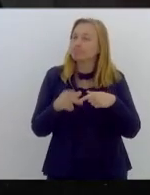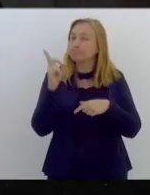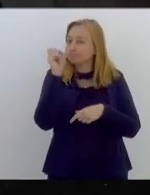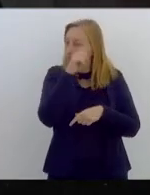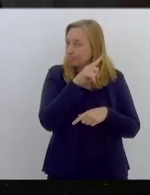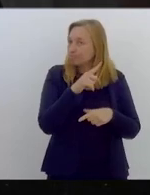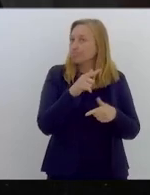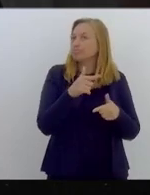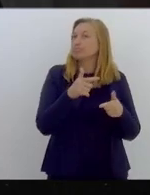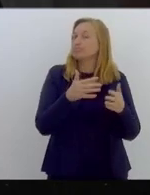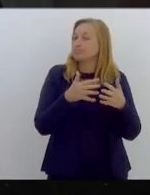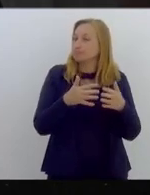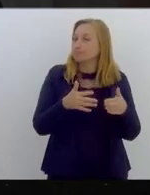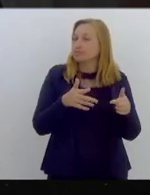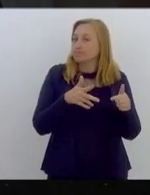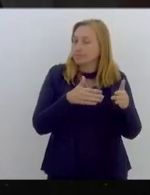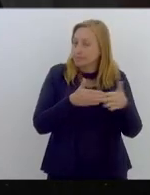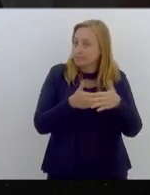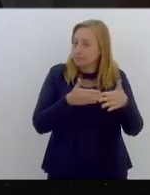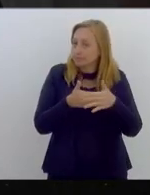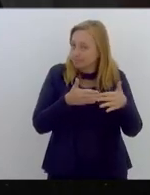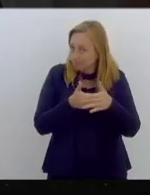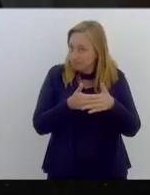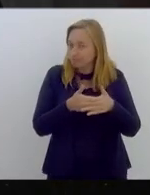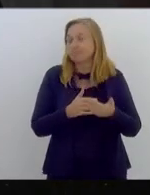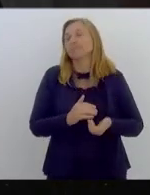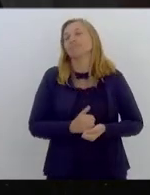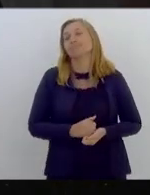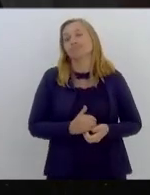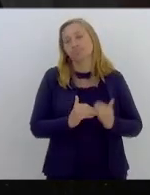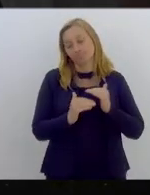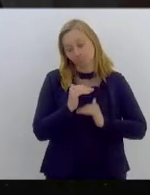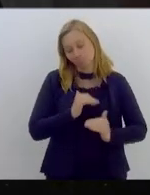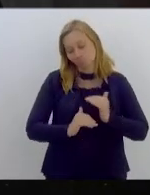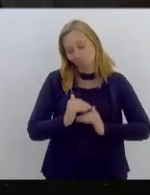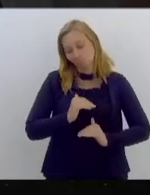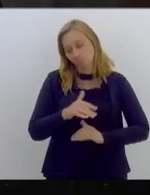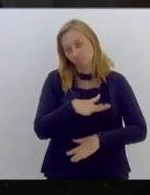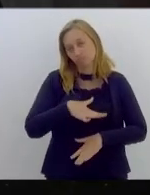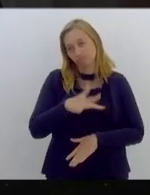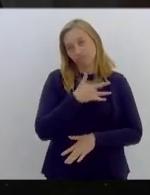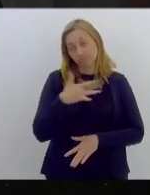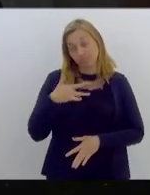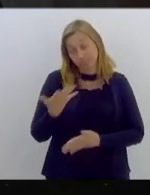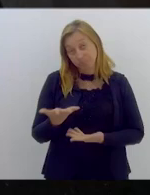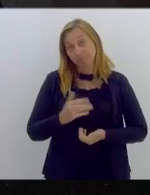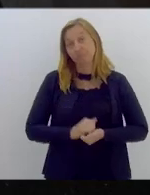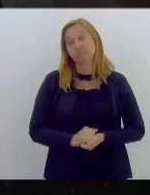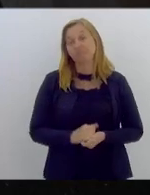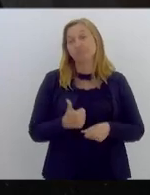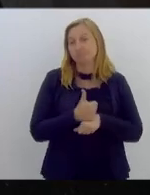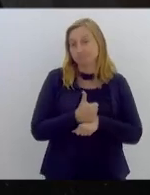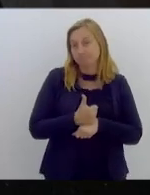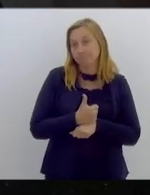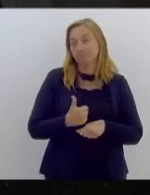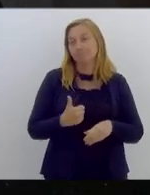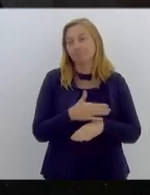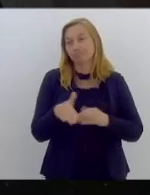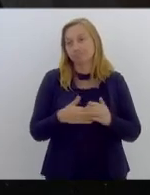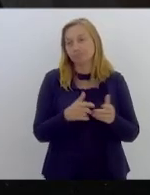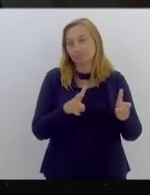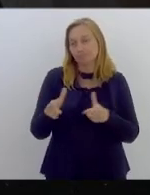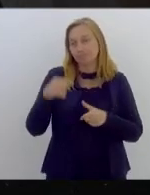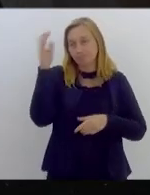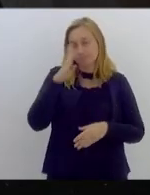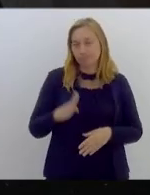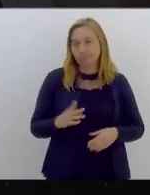atrapalha, esmorece, desacelera as unidades de saúde, a ação dos seus profissionais pelo Brasil afora. Então, é